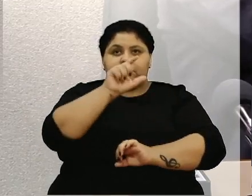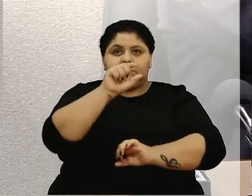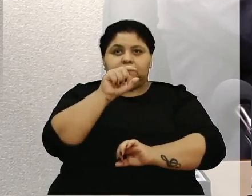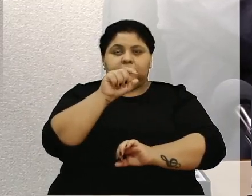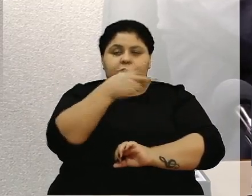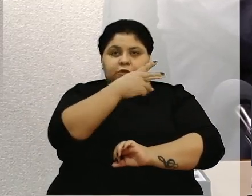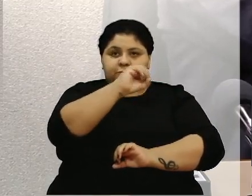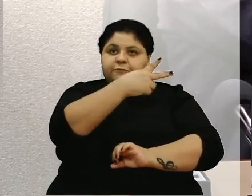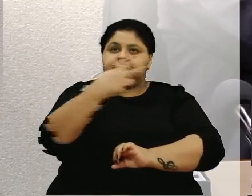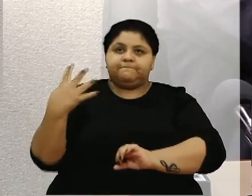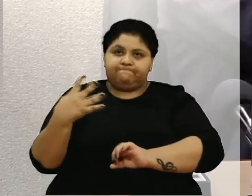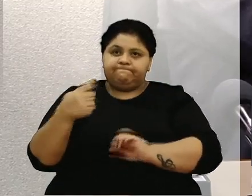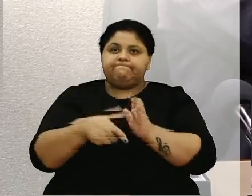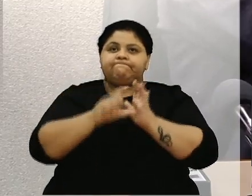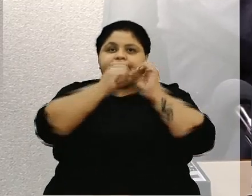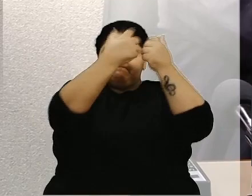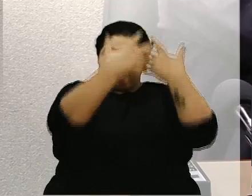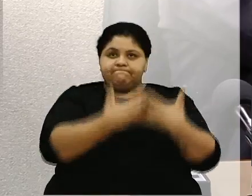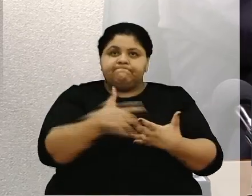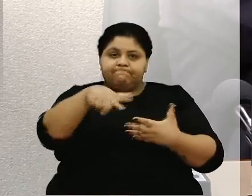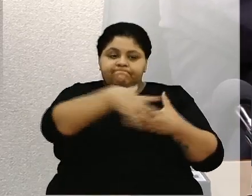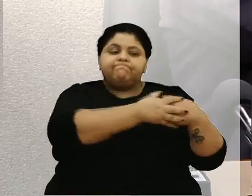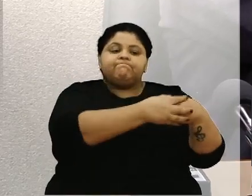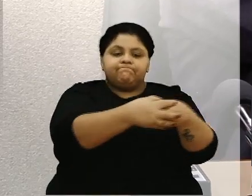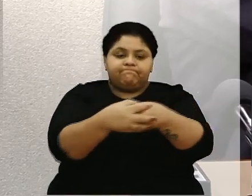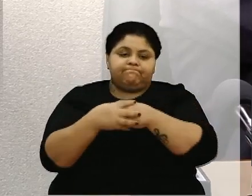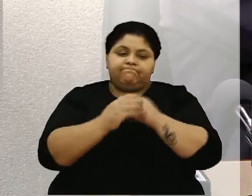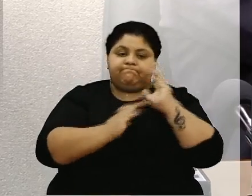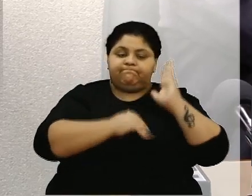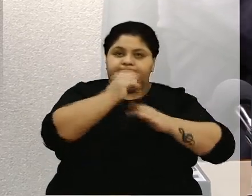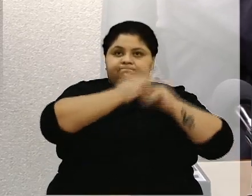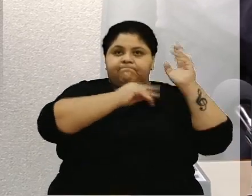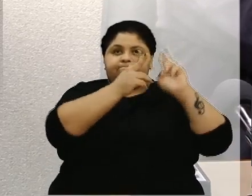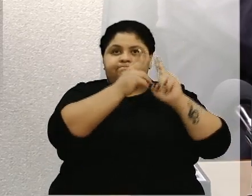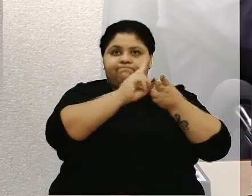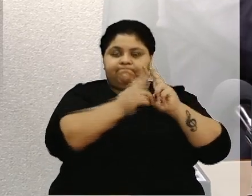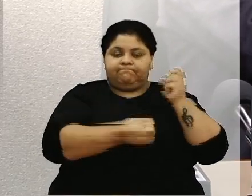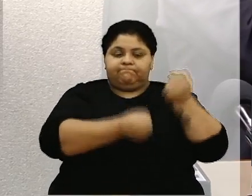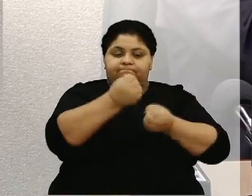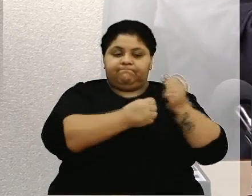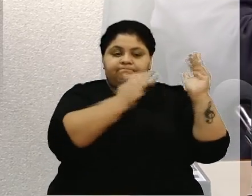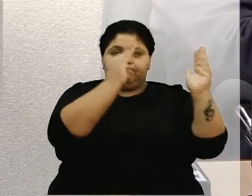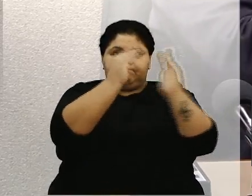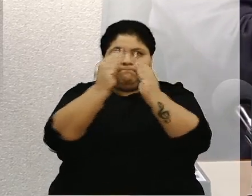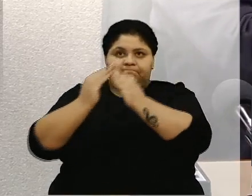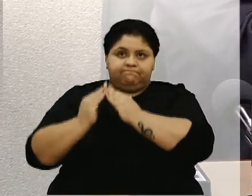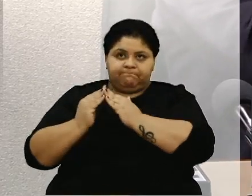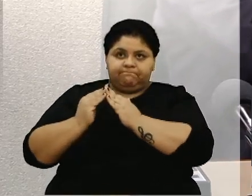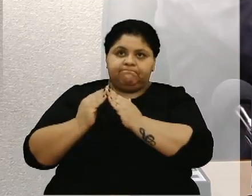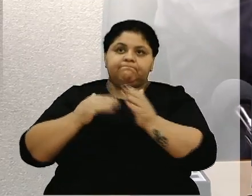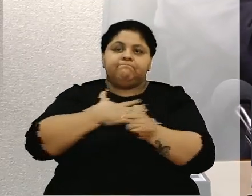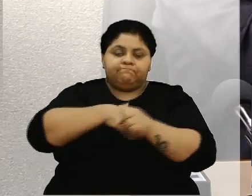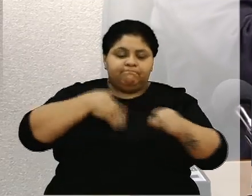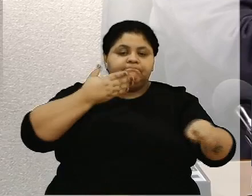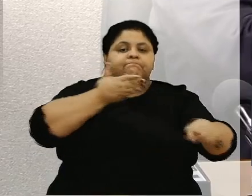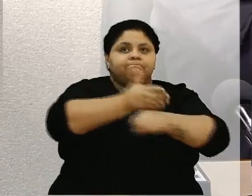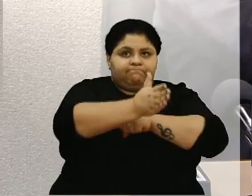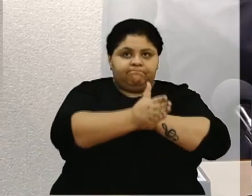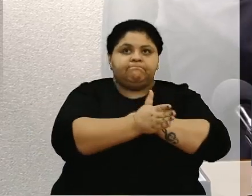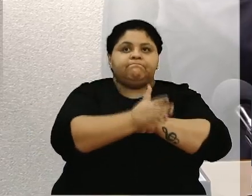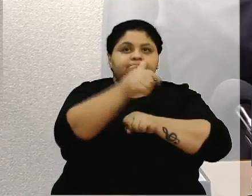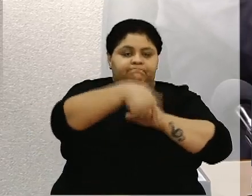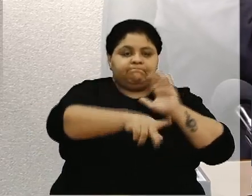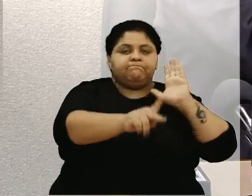1/2024. Ante o exposto, esta Comissão de Desenvolvimento Urbano, Transporte e Habitação se manifesta favorável à aprovação do